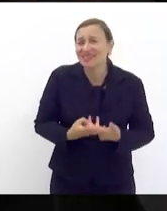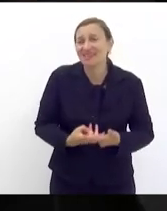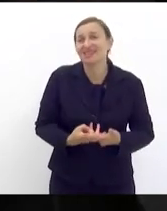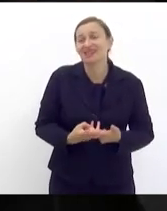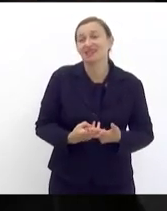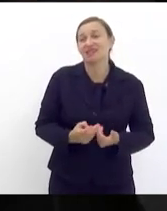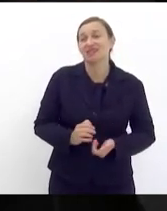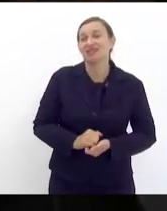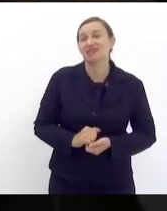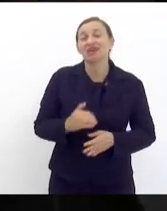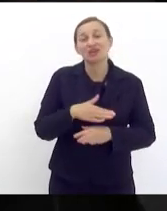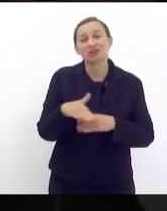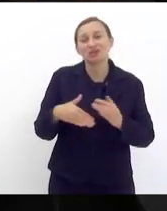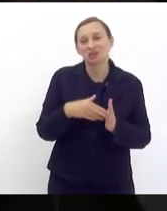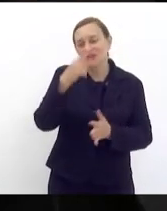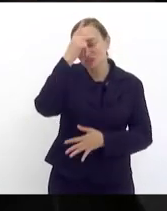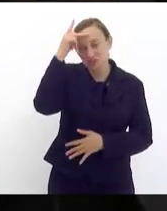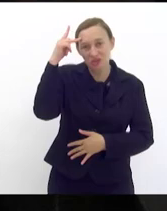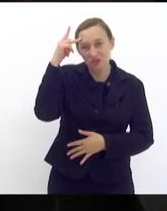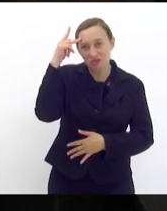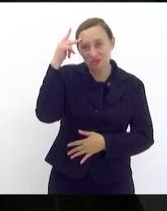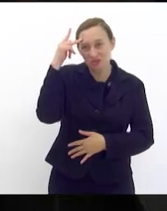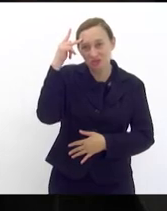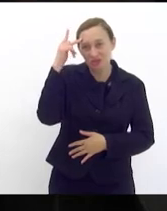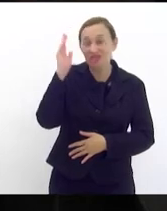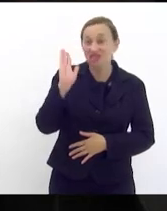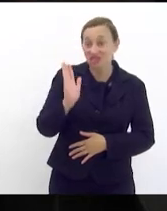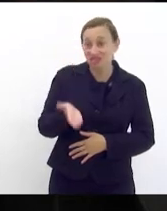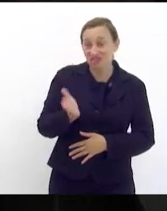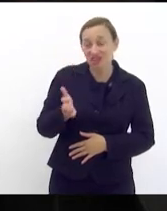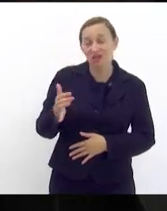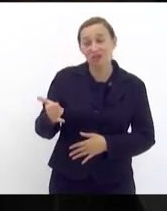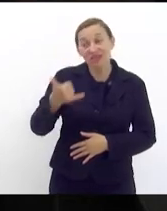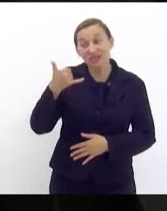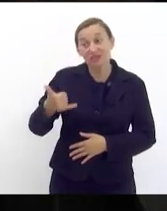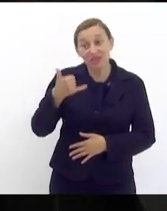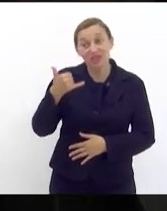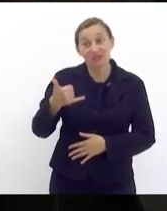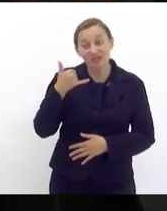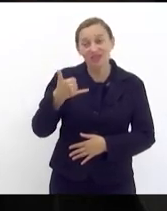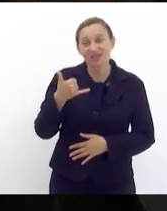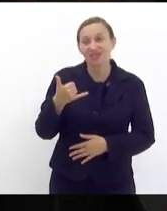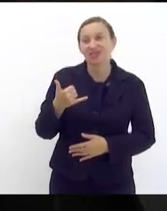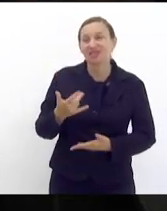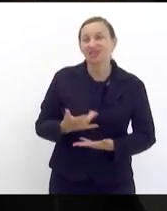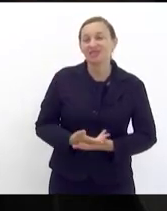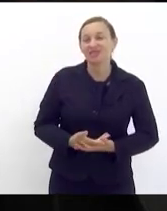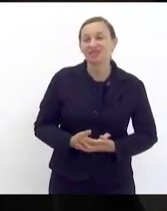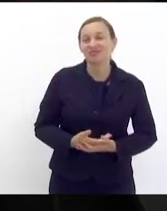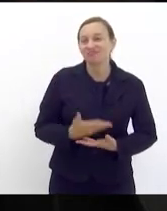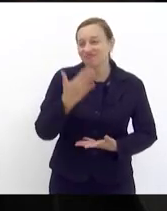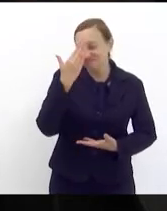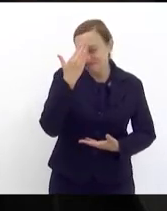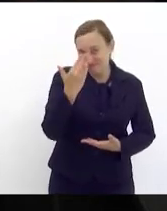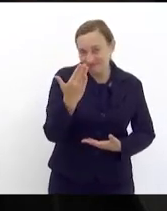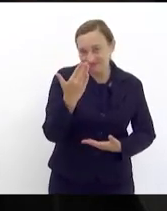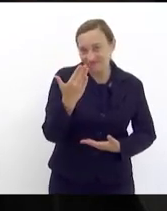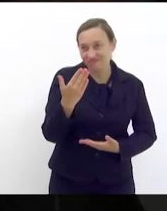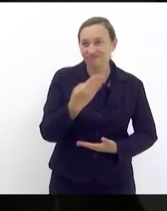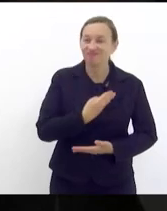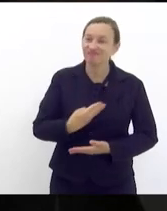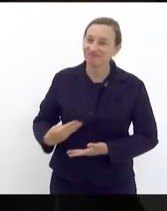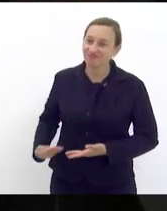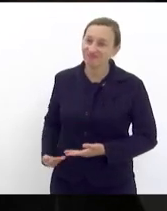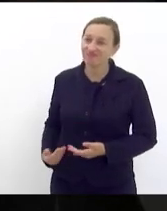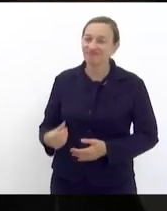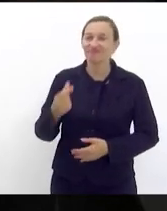agradecer a todas as pessoas que vêm já desde cedo me ligando, e aqui faço questão de agradecer ao nosso governador